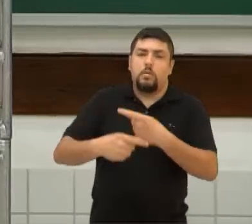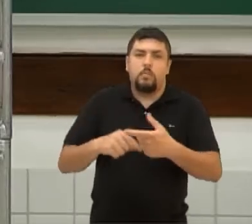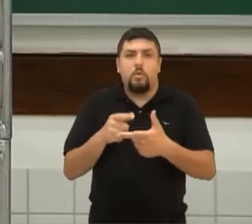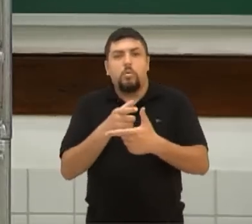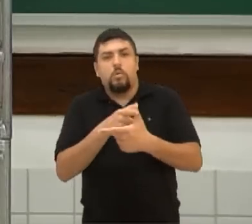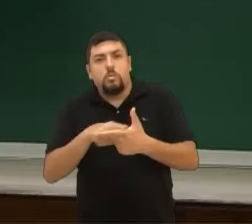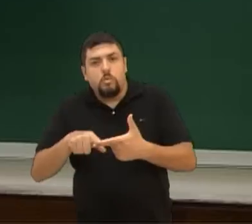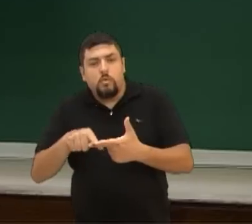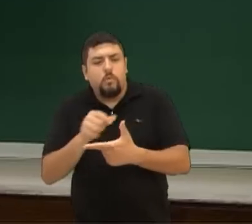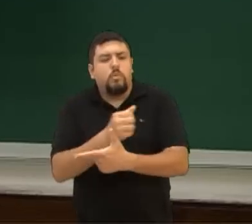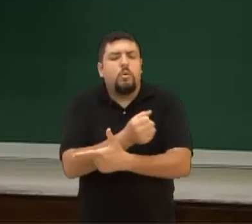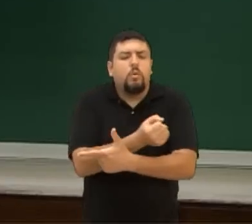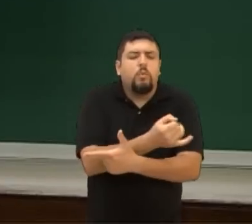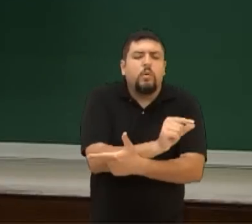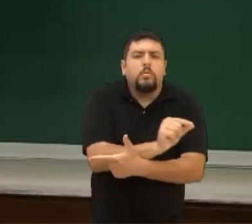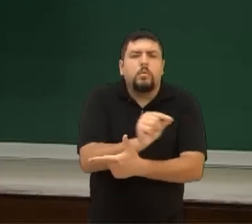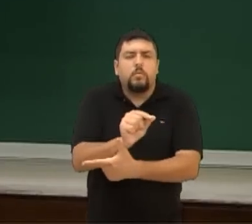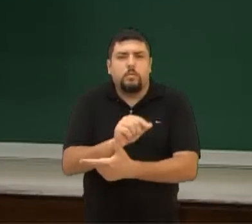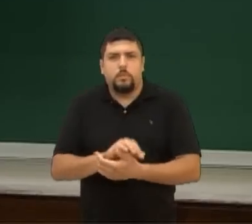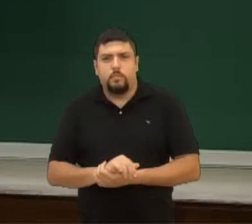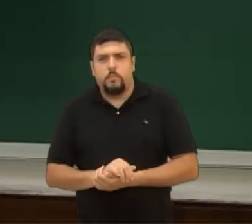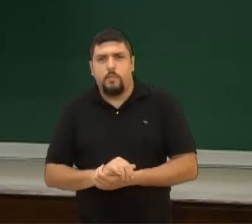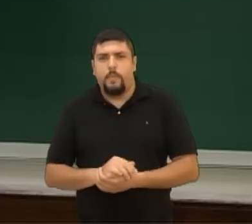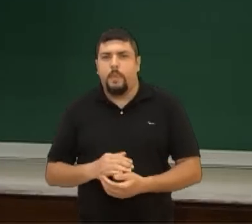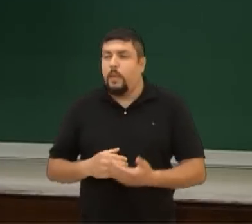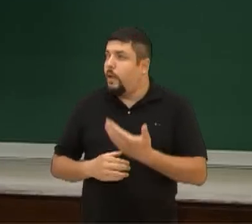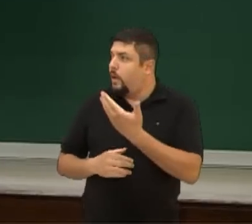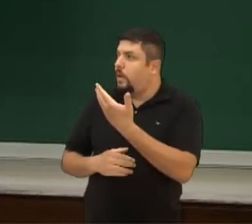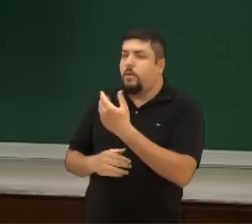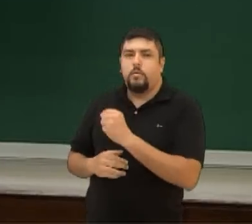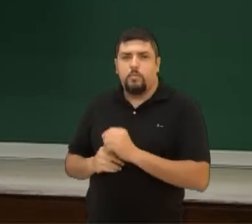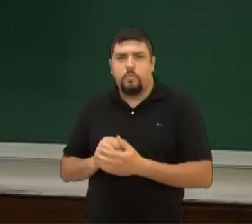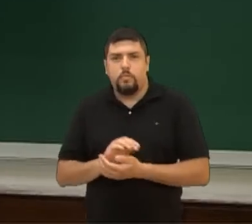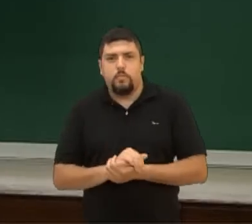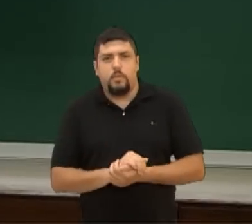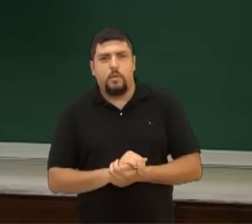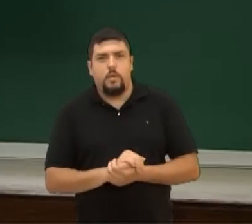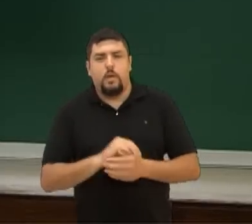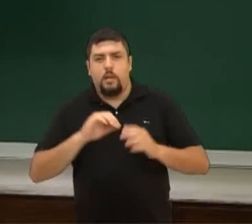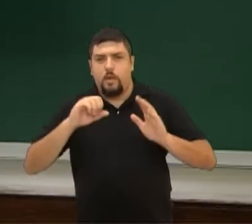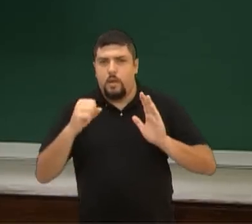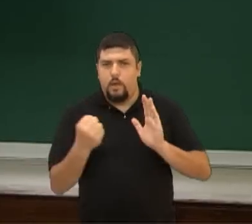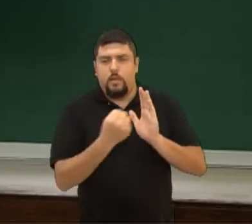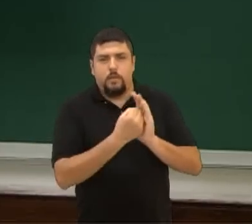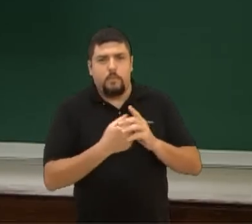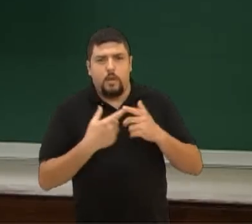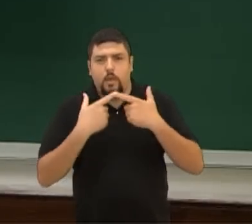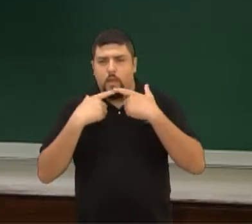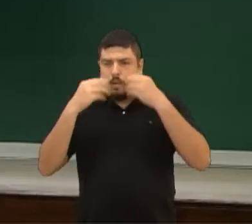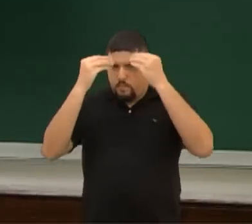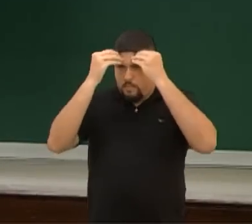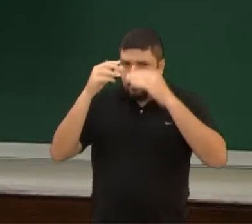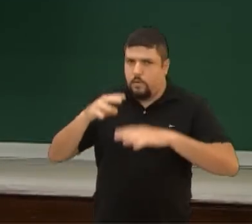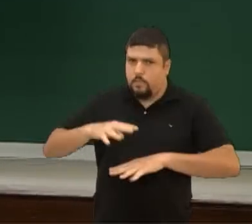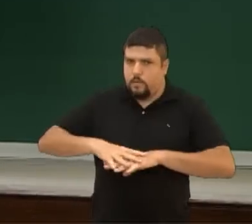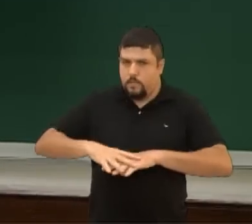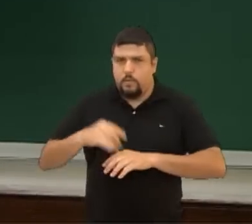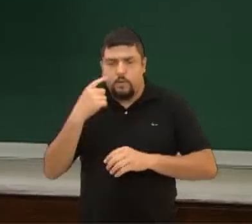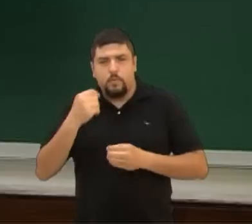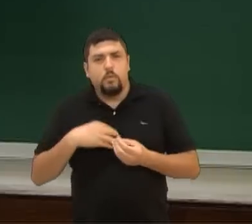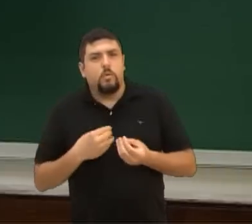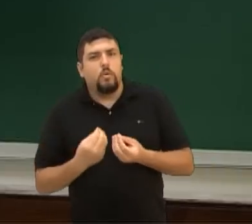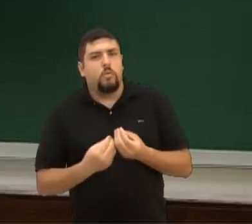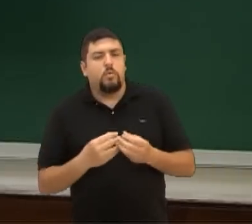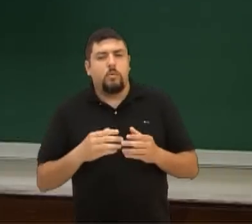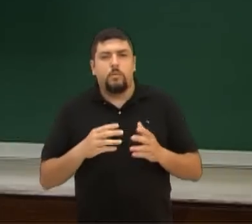tá? Aqui eu estou usando o símbolo que representa, né, vai aparecer essa linguagem matemática, é importante a gente saber. Então aqui eu